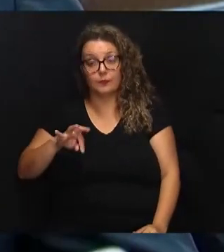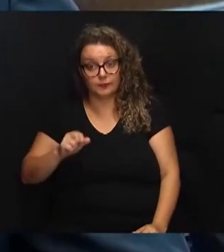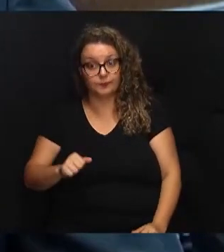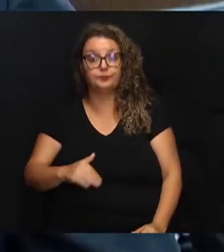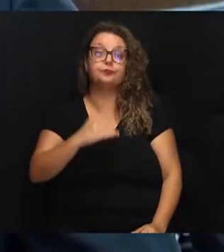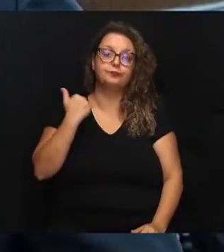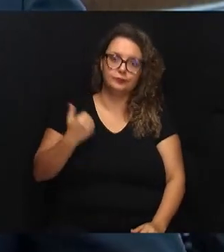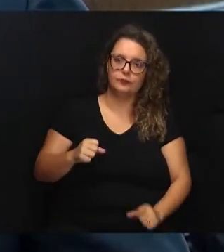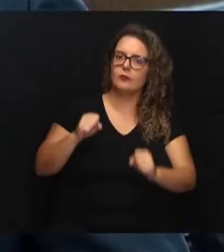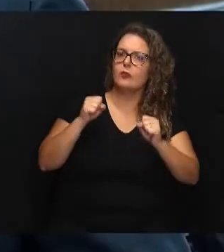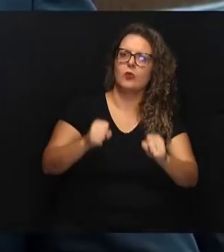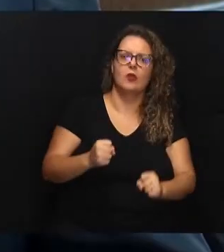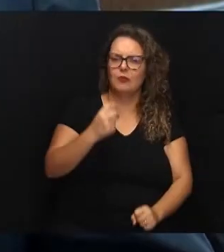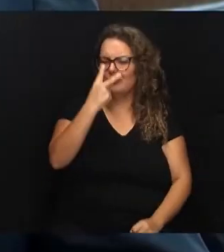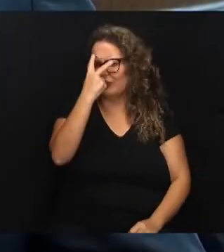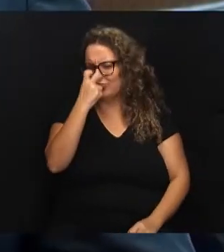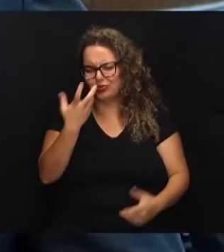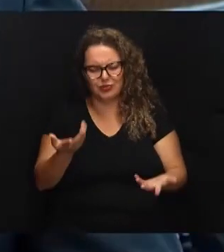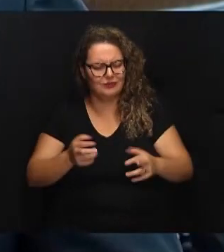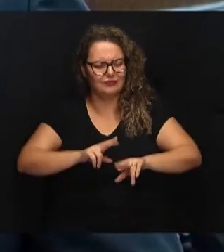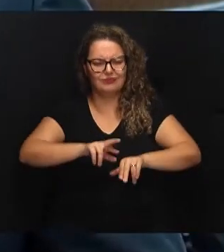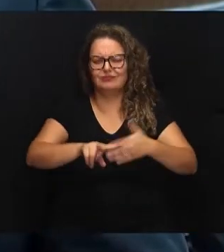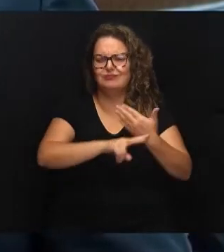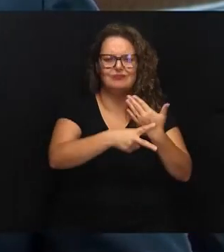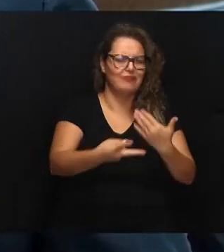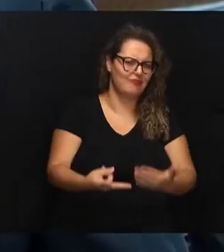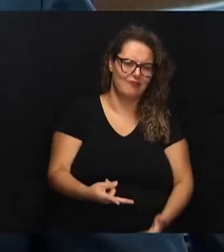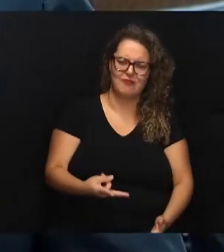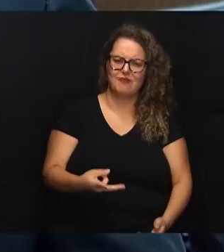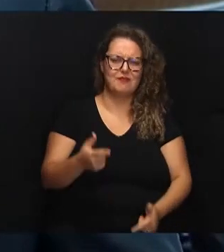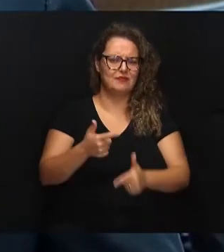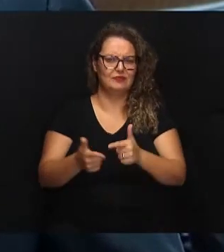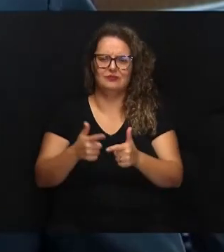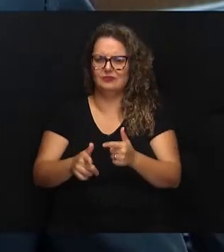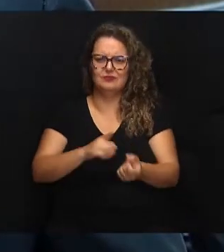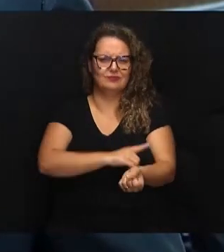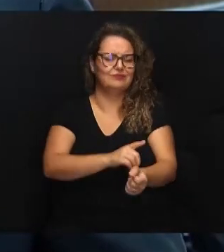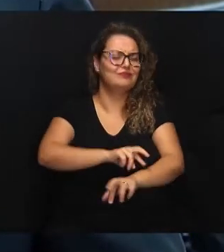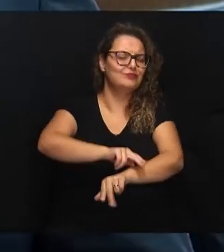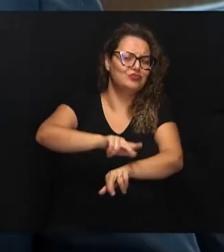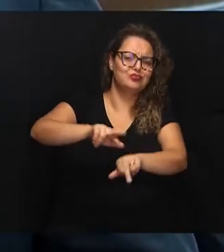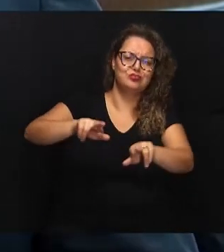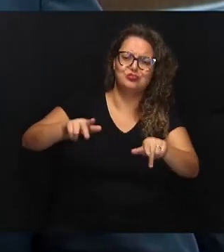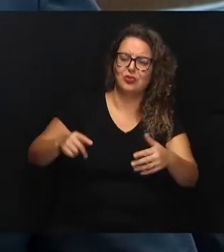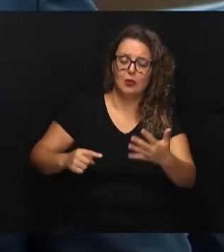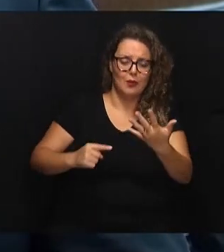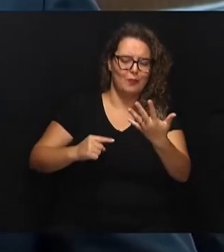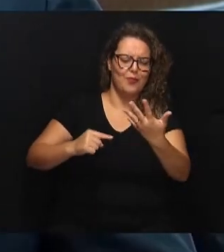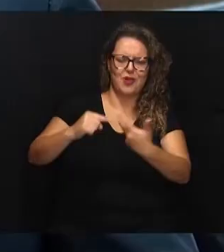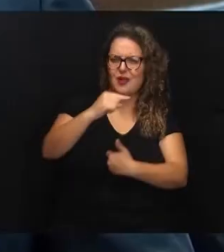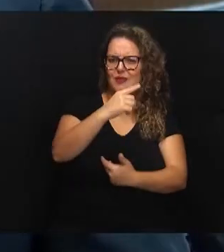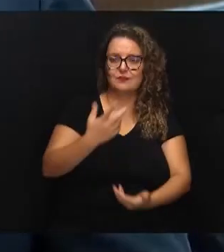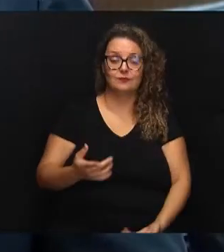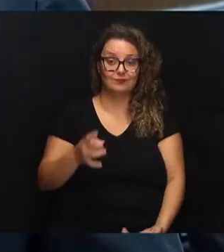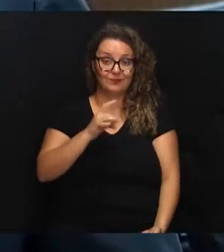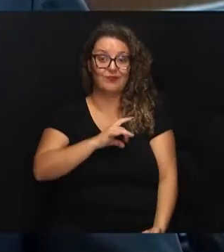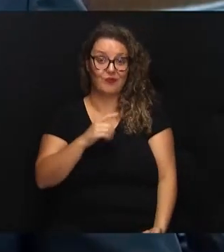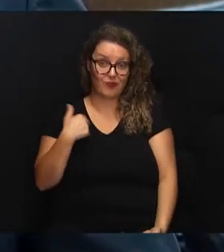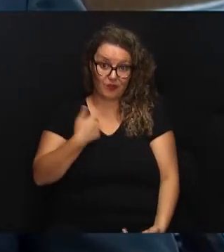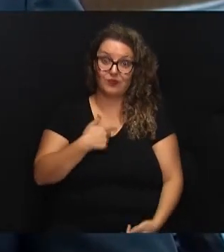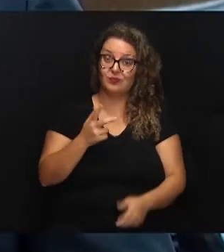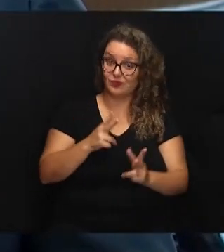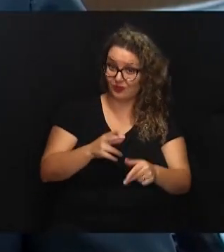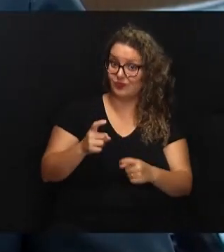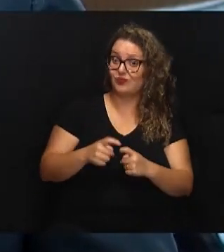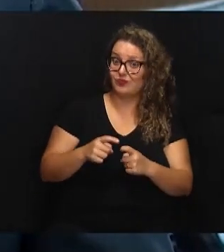Ela pode causar cegueira. Então assim, os problemas causados pela diabetes são inúmeros. A gente realmente tem um medo, né? Nós como médicos temos